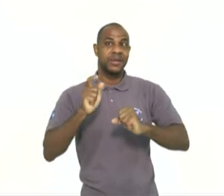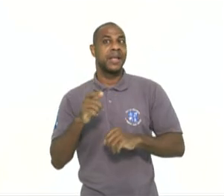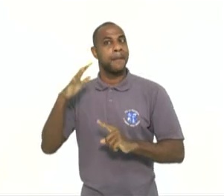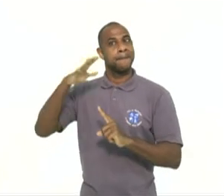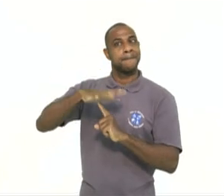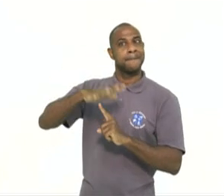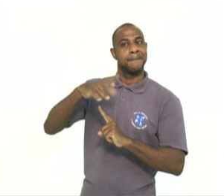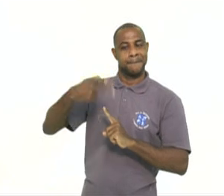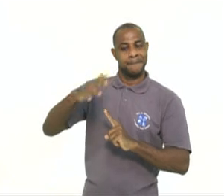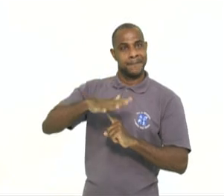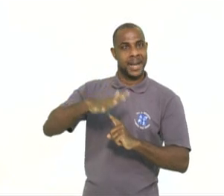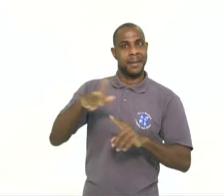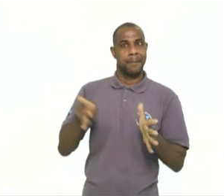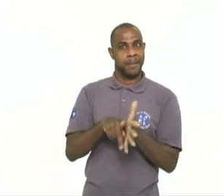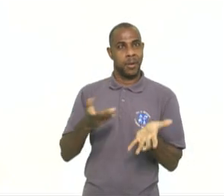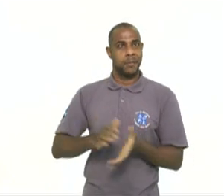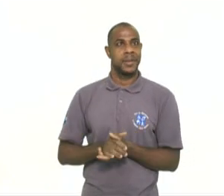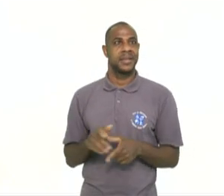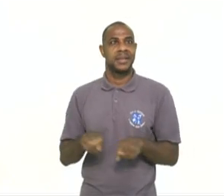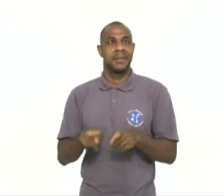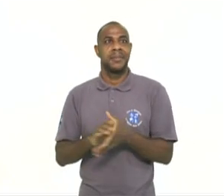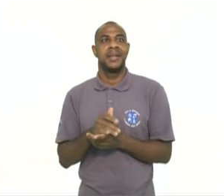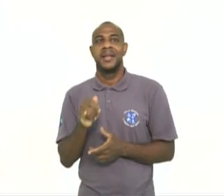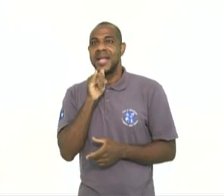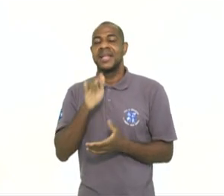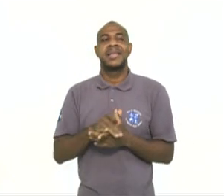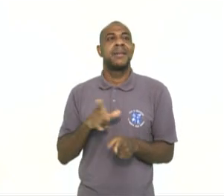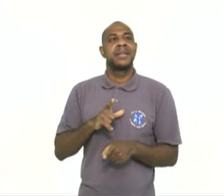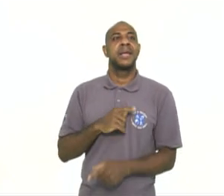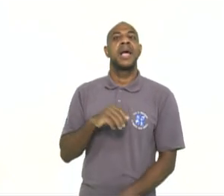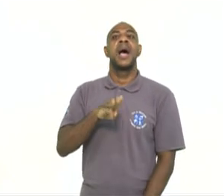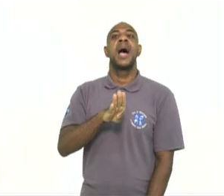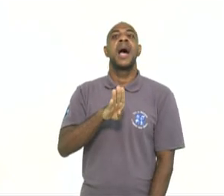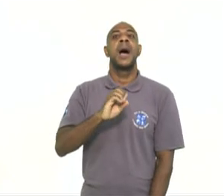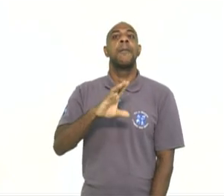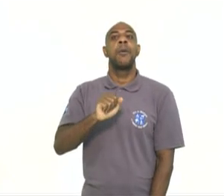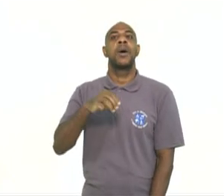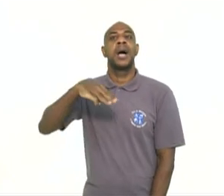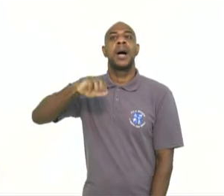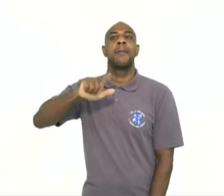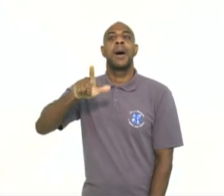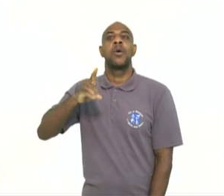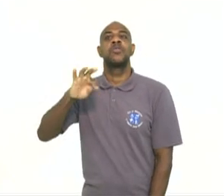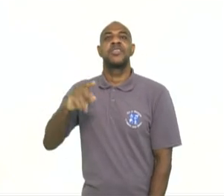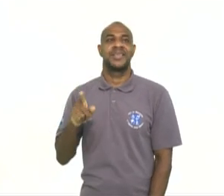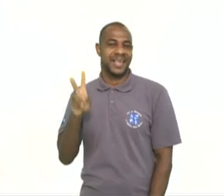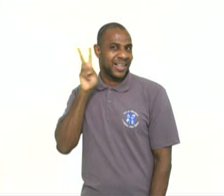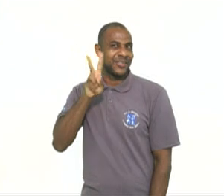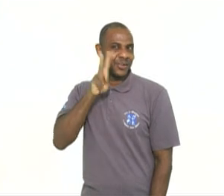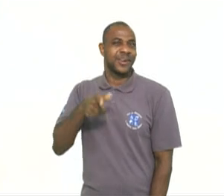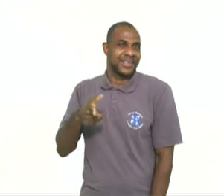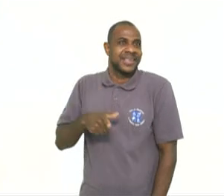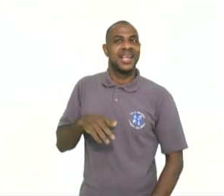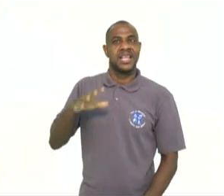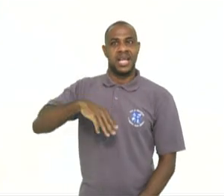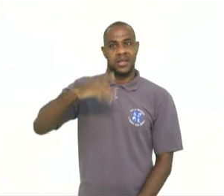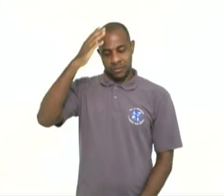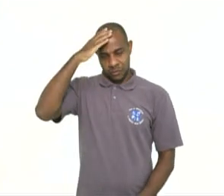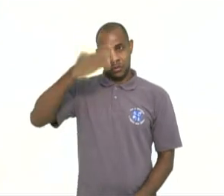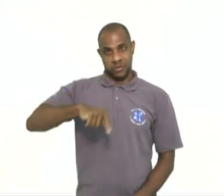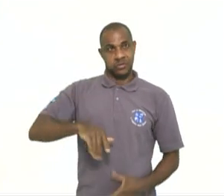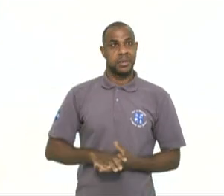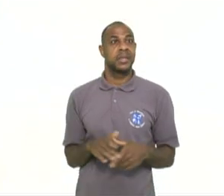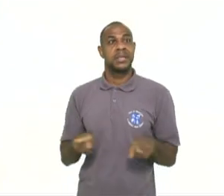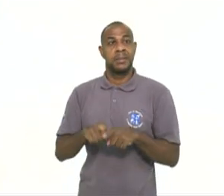aqui na cidade né que tem um exemplo com as Malditas faço ver lendas aqui da da cidade de Curitiba é e a gente tem uma salinha a